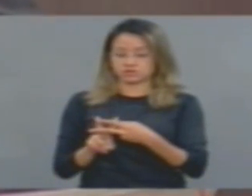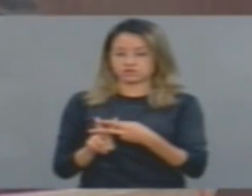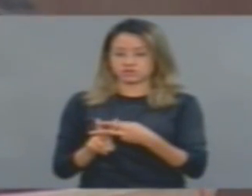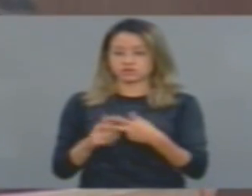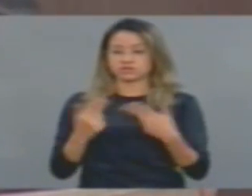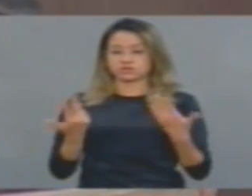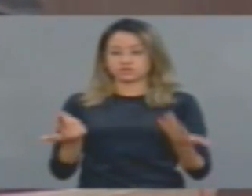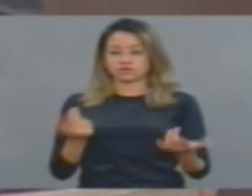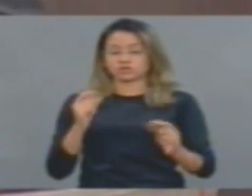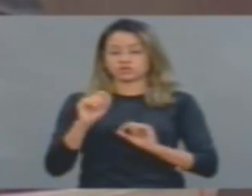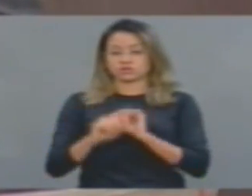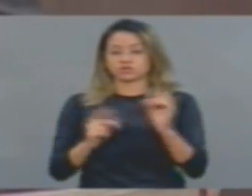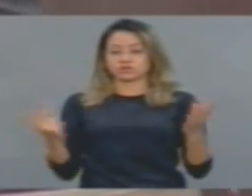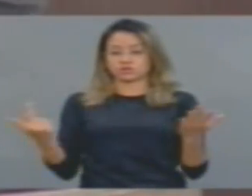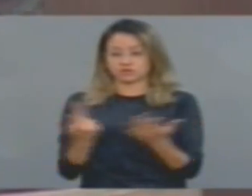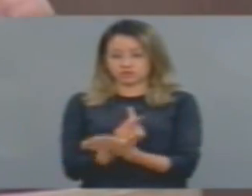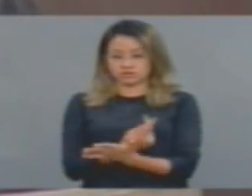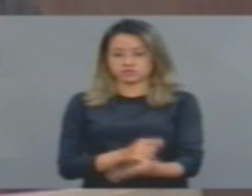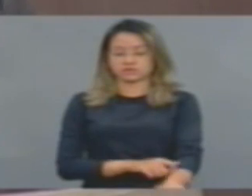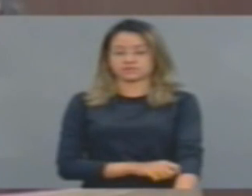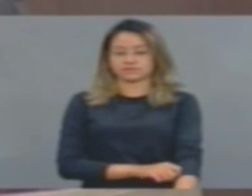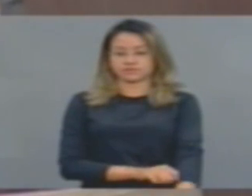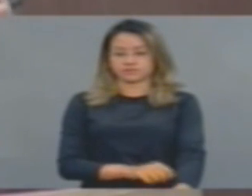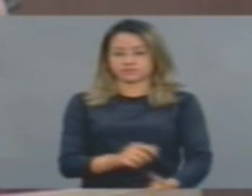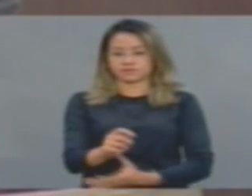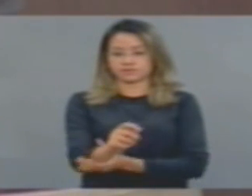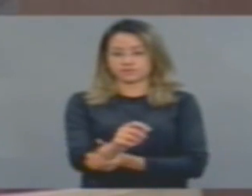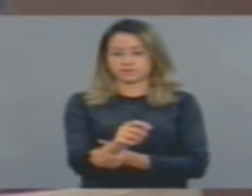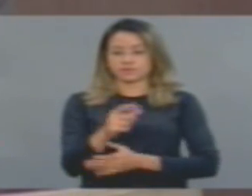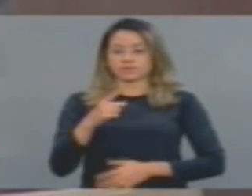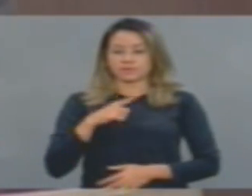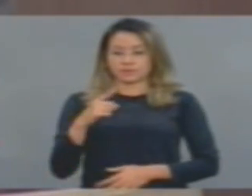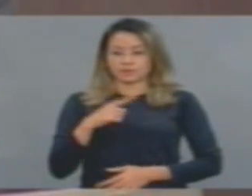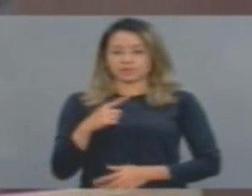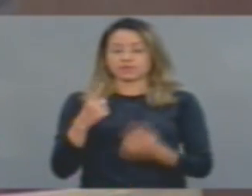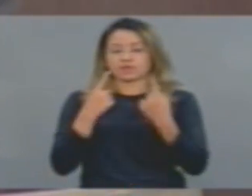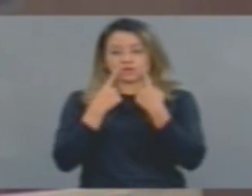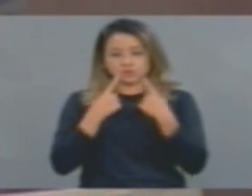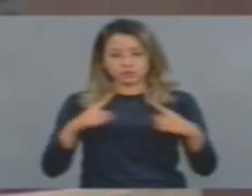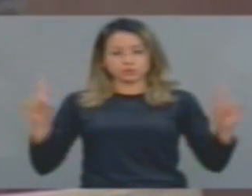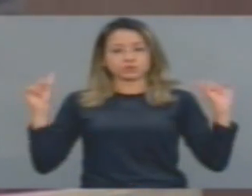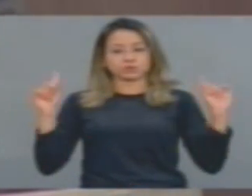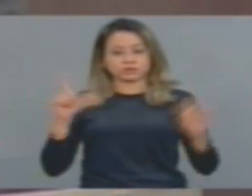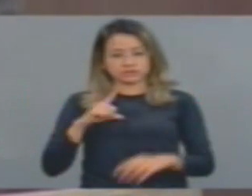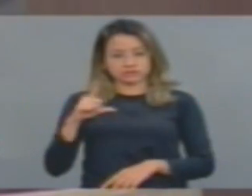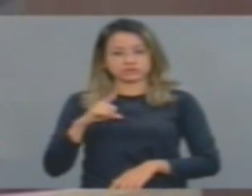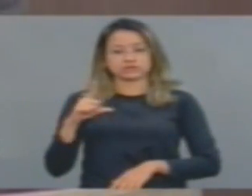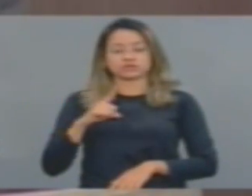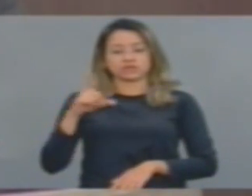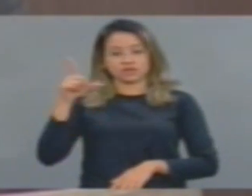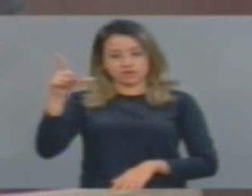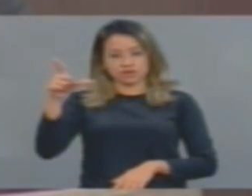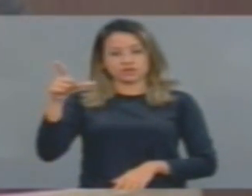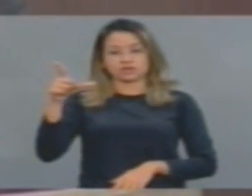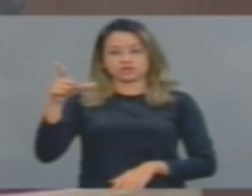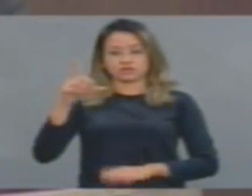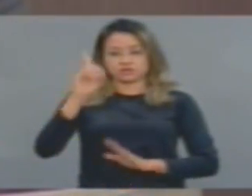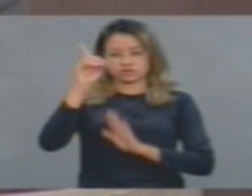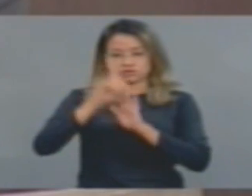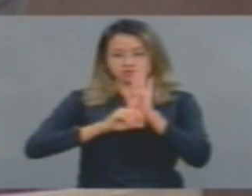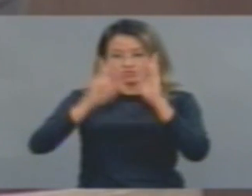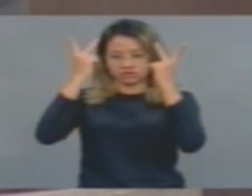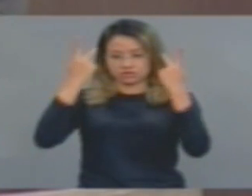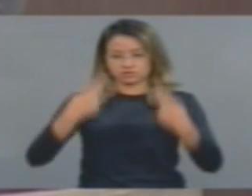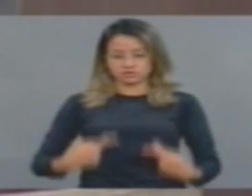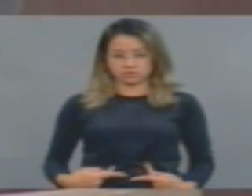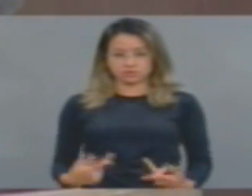que isso, há denúncias tramitando na Comissão Interamericana de Direitos